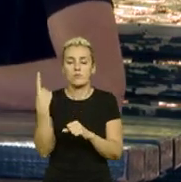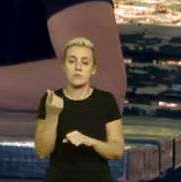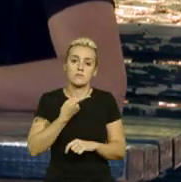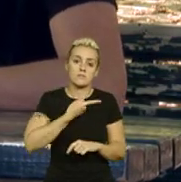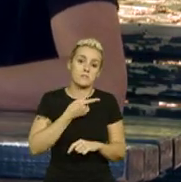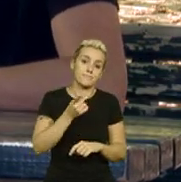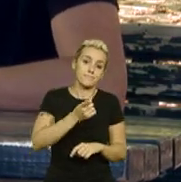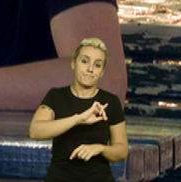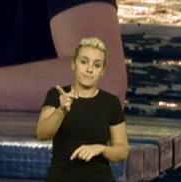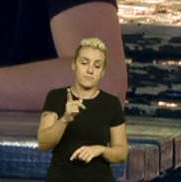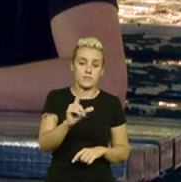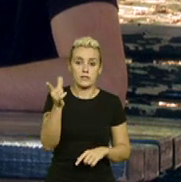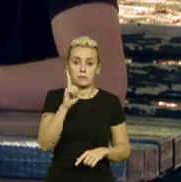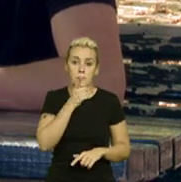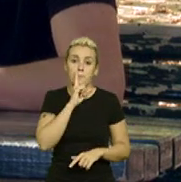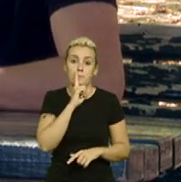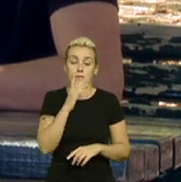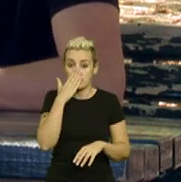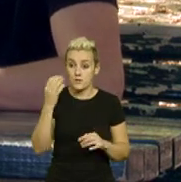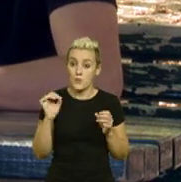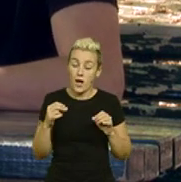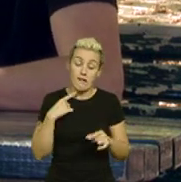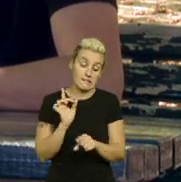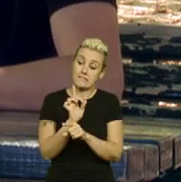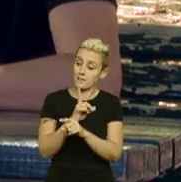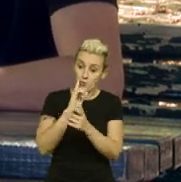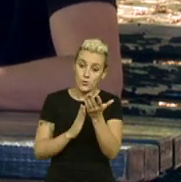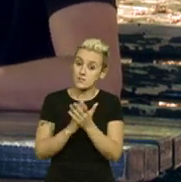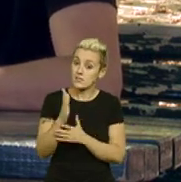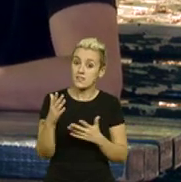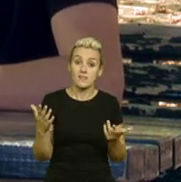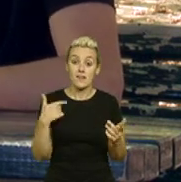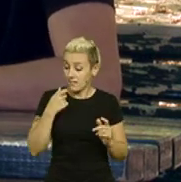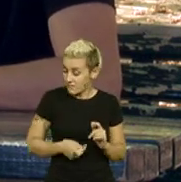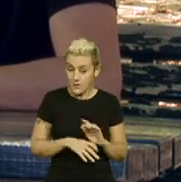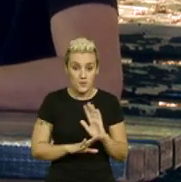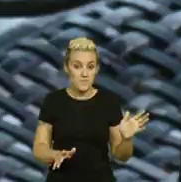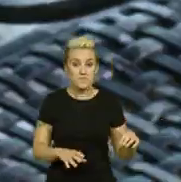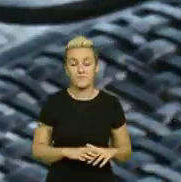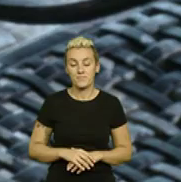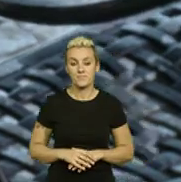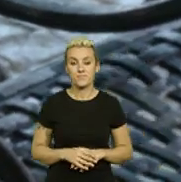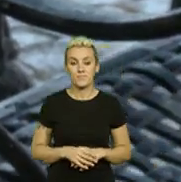clava mas enquanto não tiver no entanto ainda não sabe